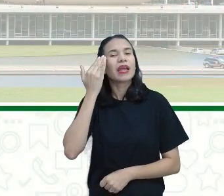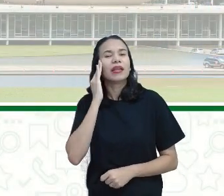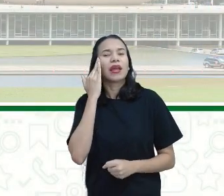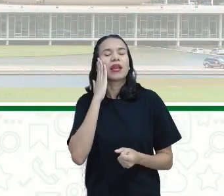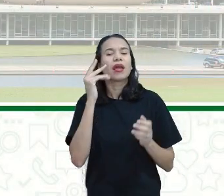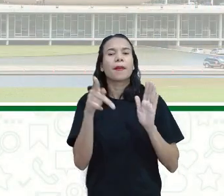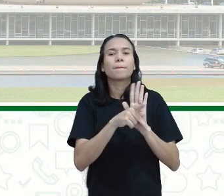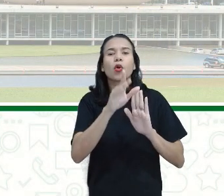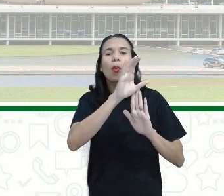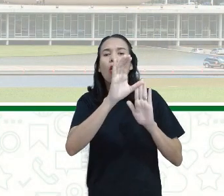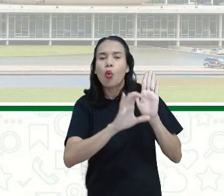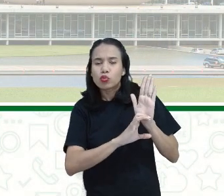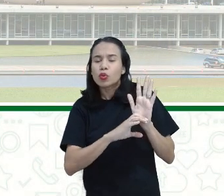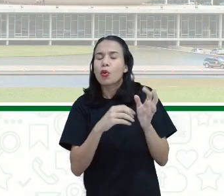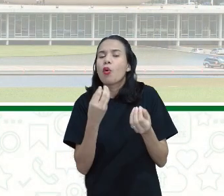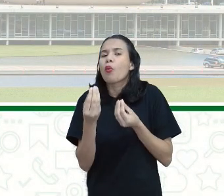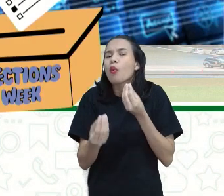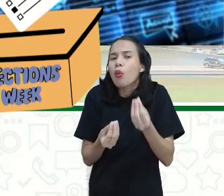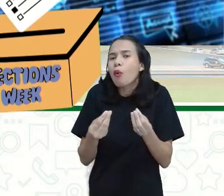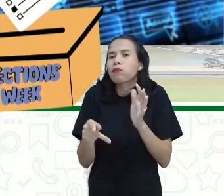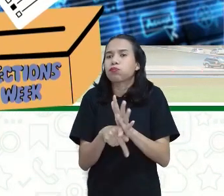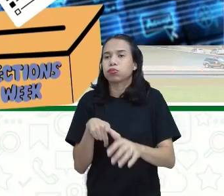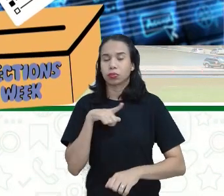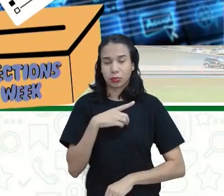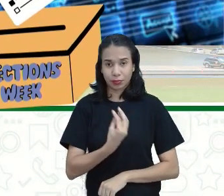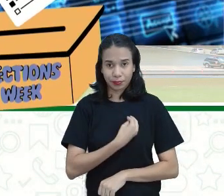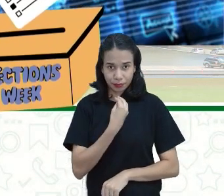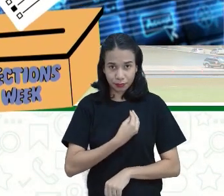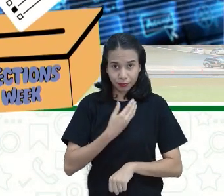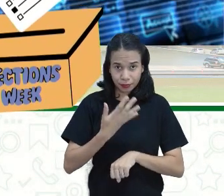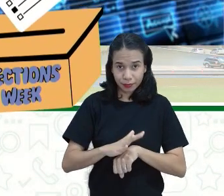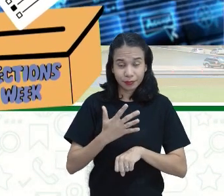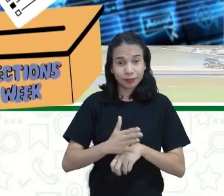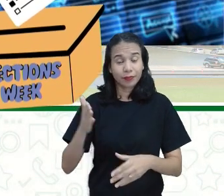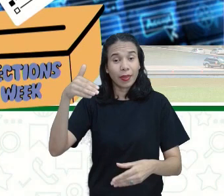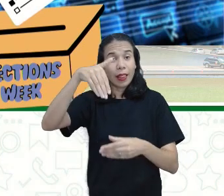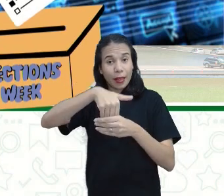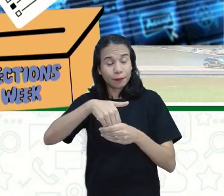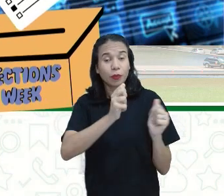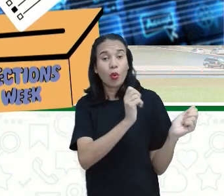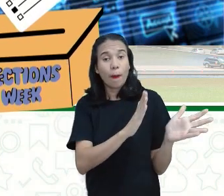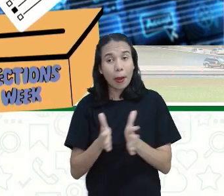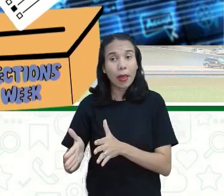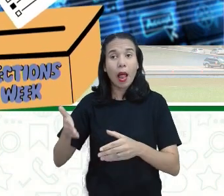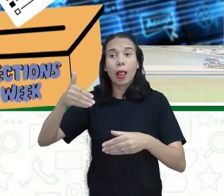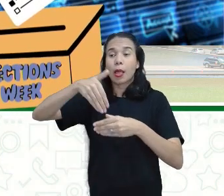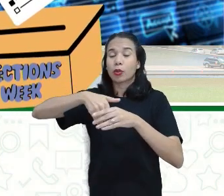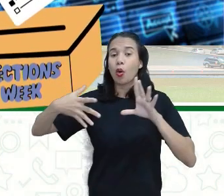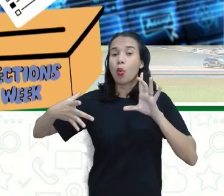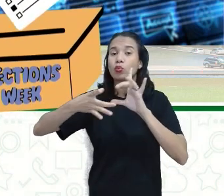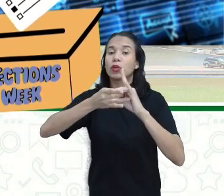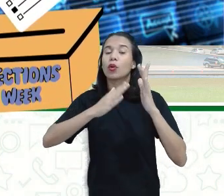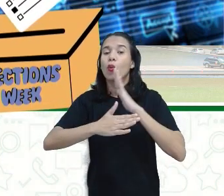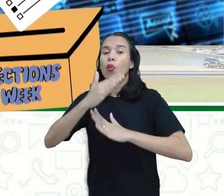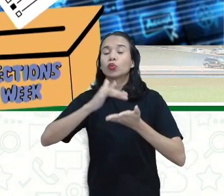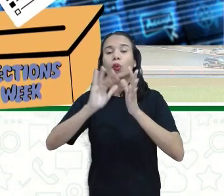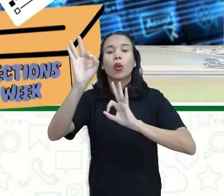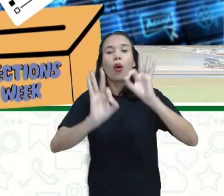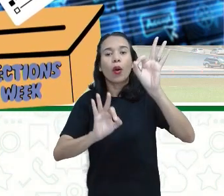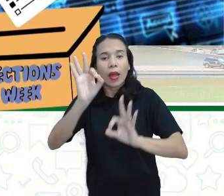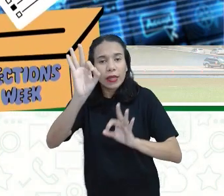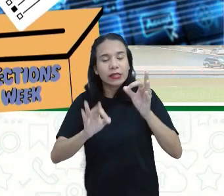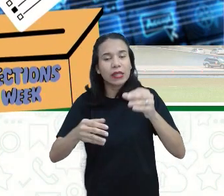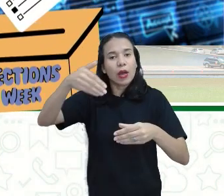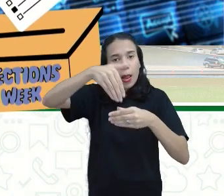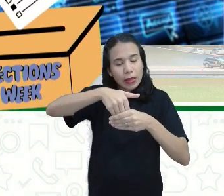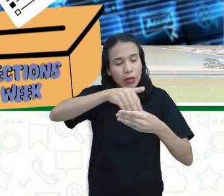nossa Constituição como e para que ocorrem as eleições. Primeiro, né? O processo eleitoral está ligado a toda a organização das eleições,